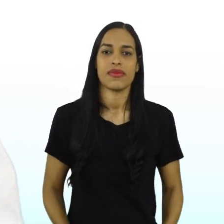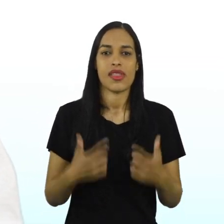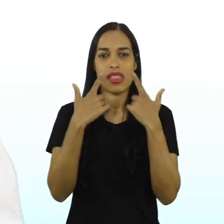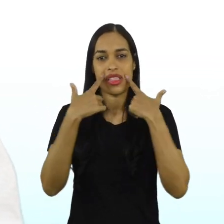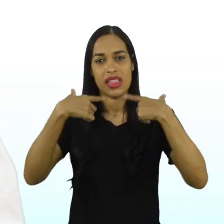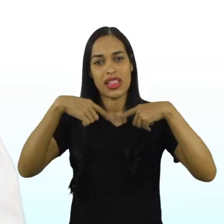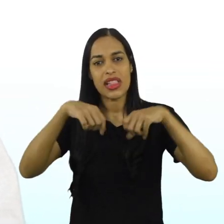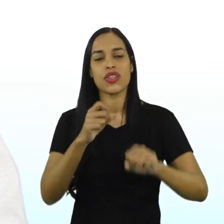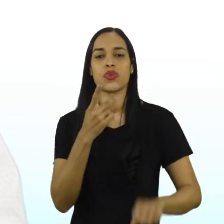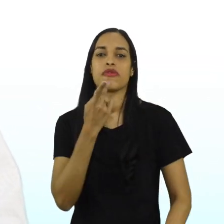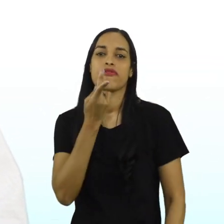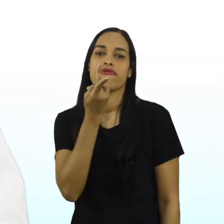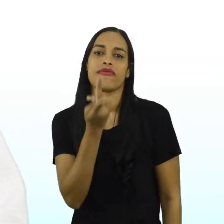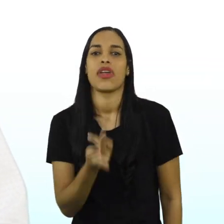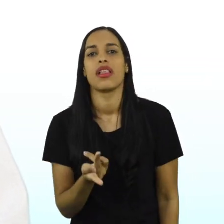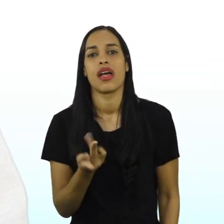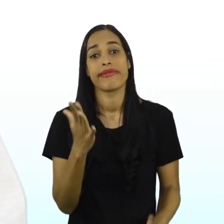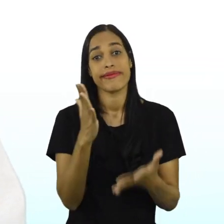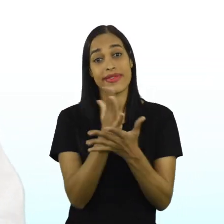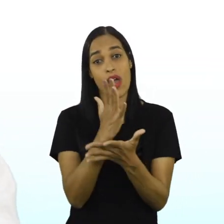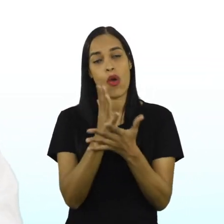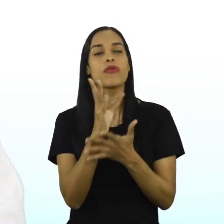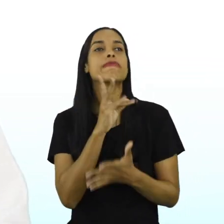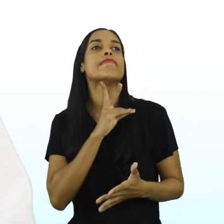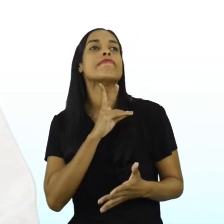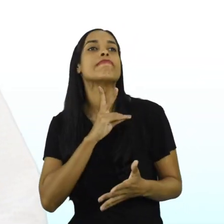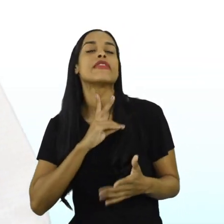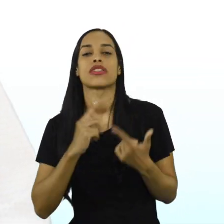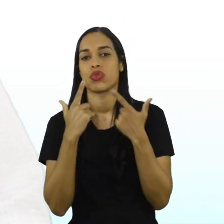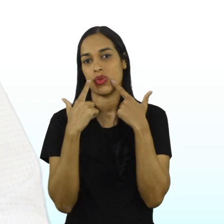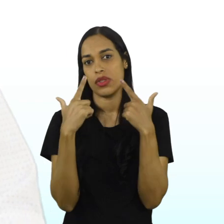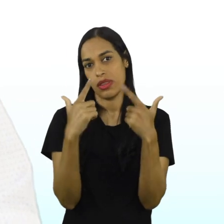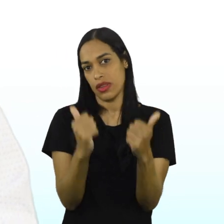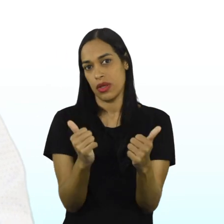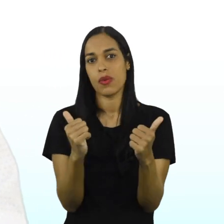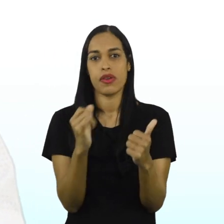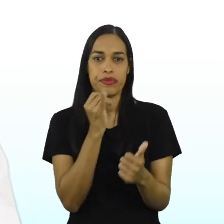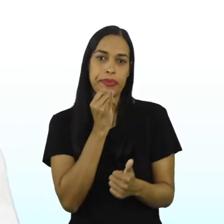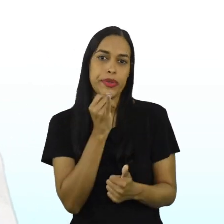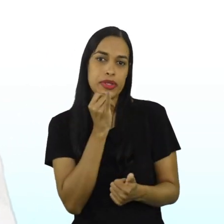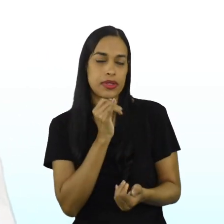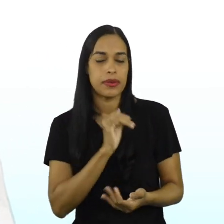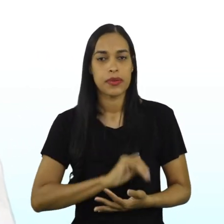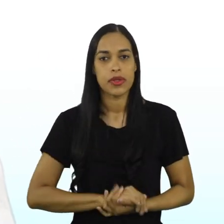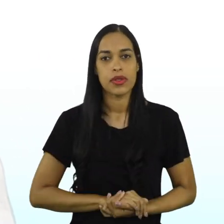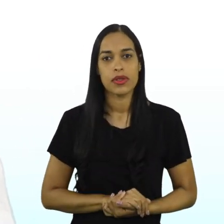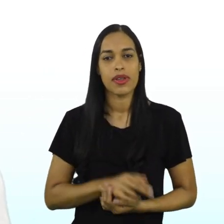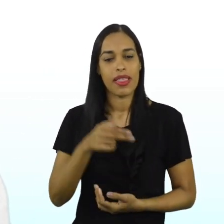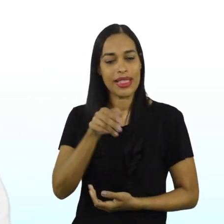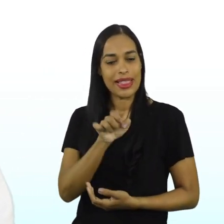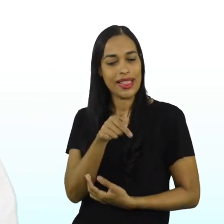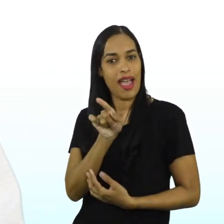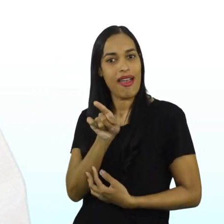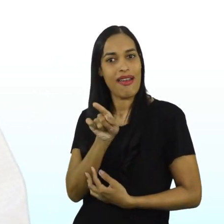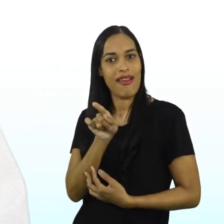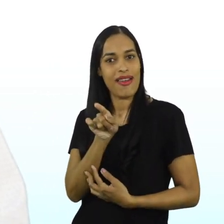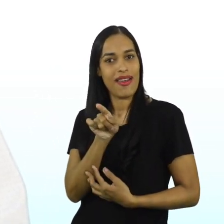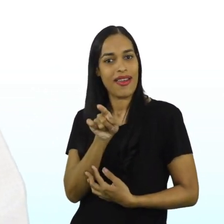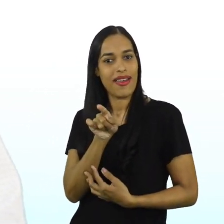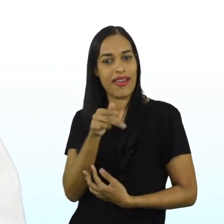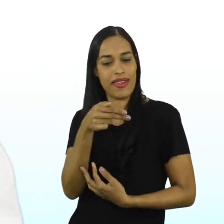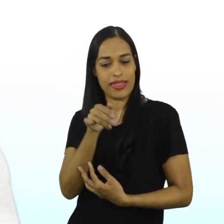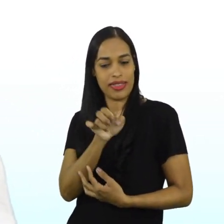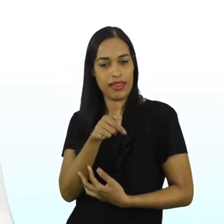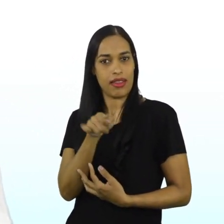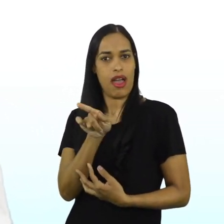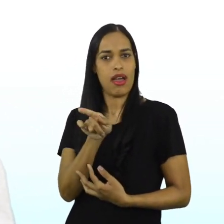na linguagem falada, né, alguns vícios de linguagem. E a gente usa também muito o né. Então, toda vez que você